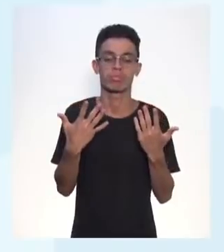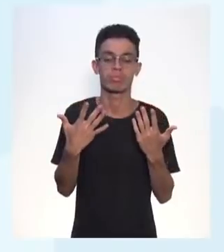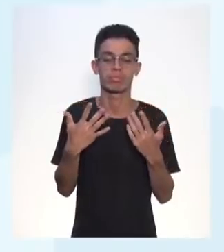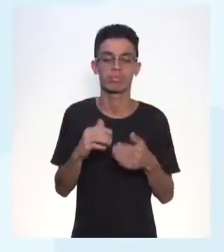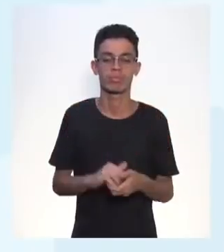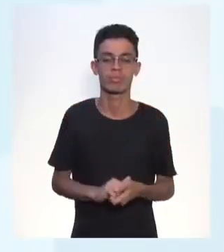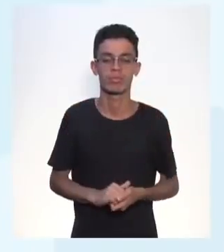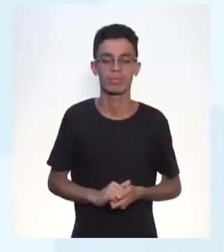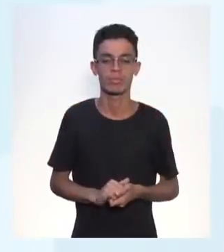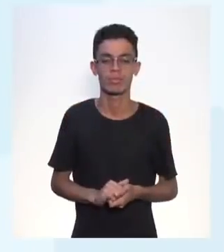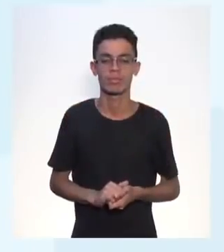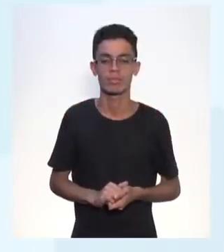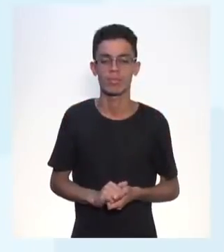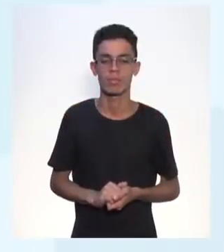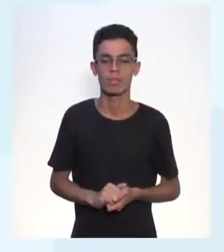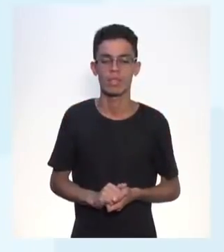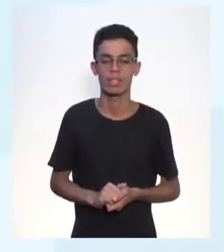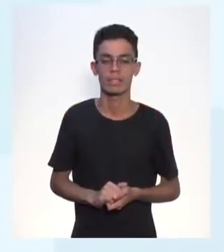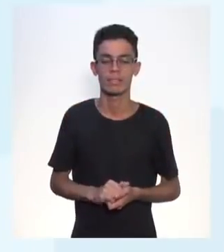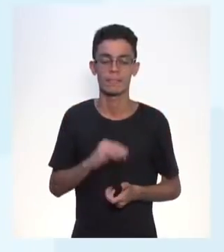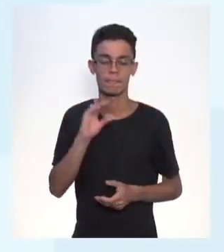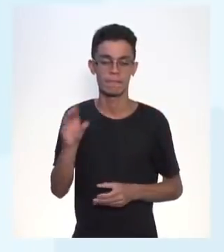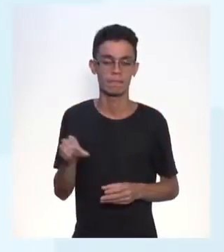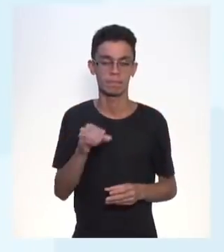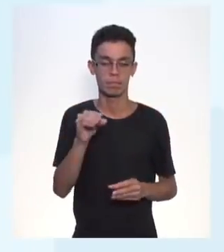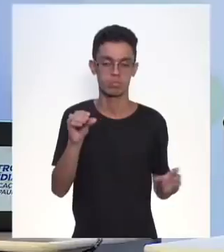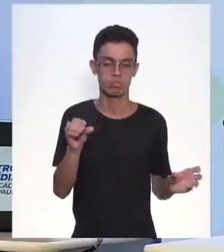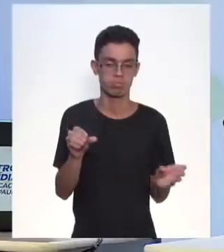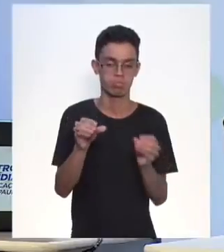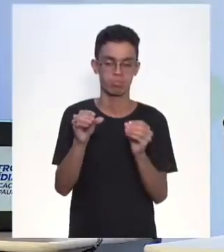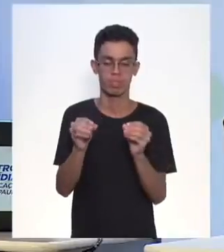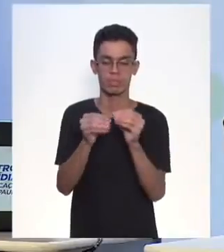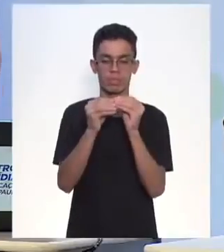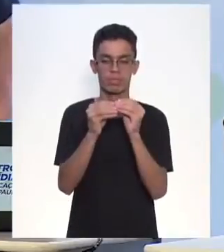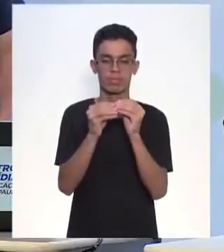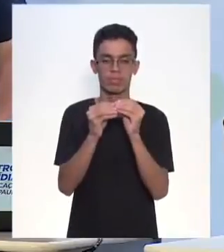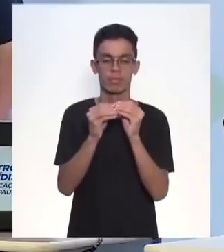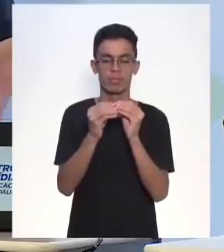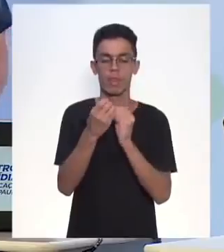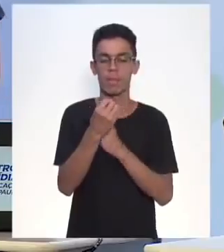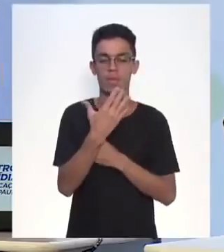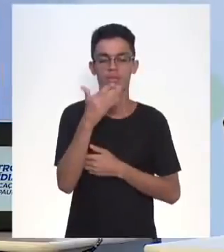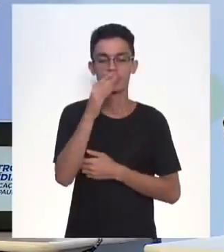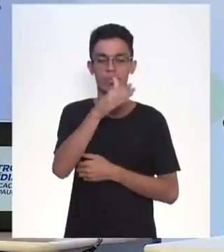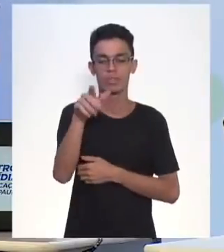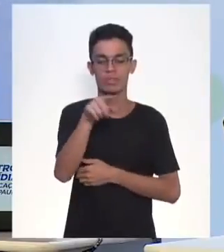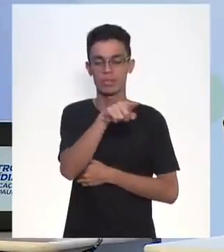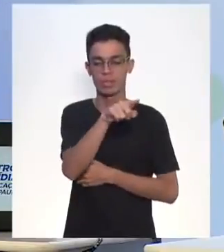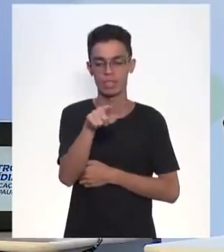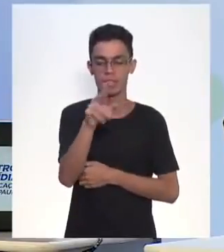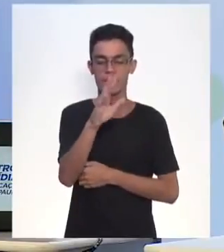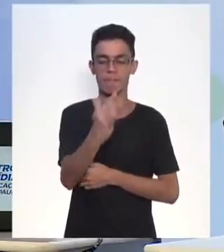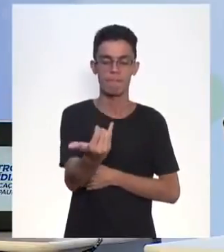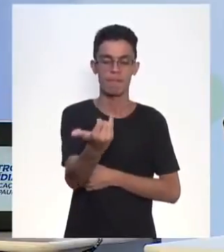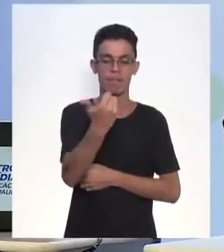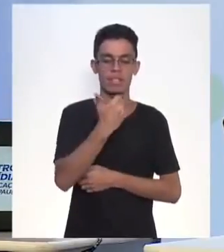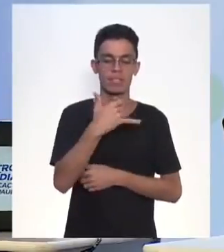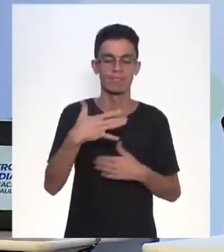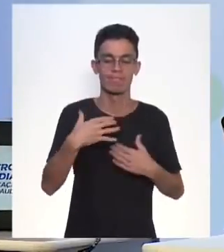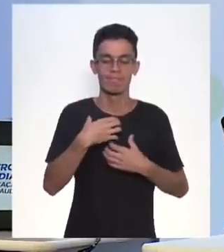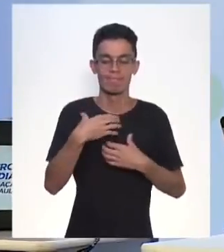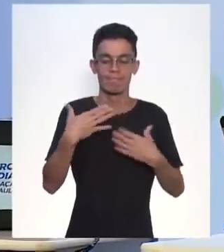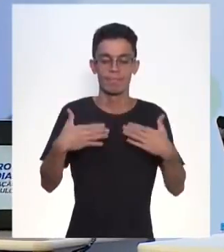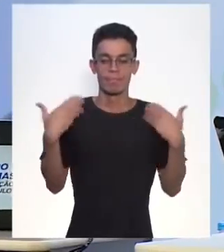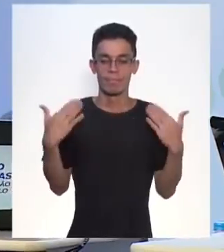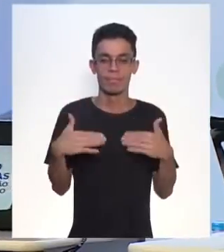um contraste aí. Perfeito, ótima participação de vocês. Super thanks por terem mandado aí. Alguma